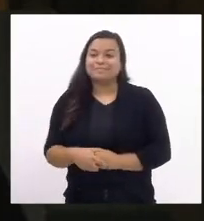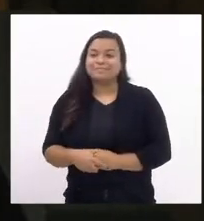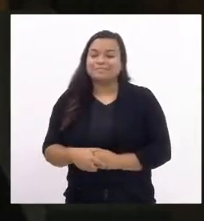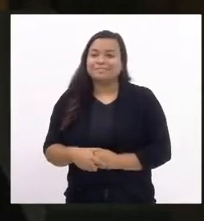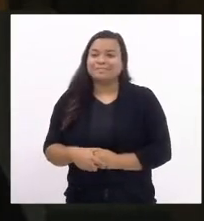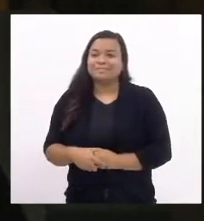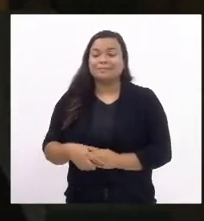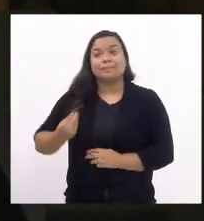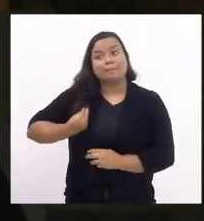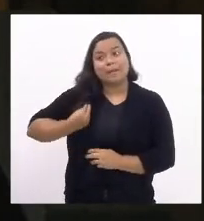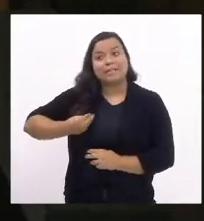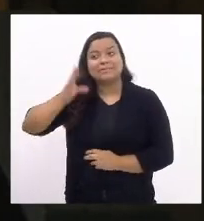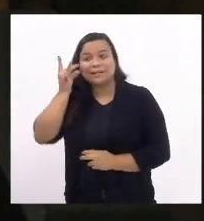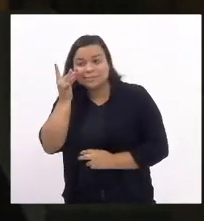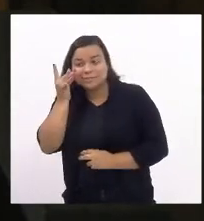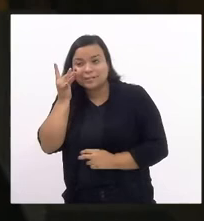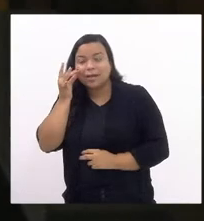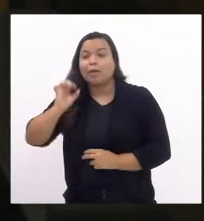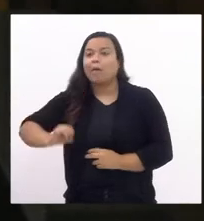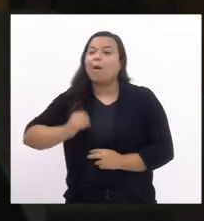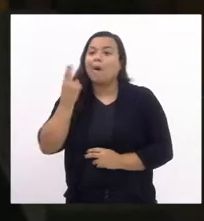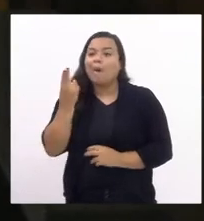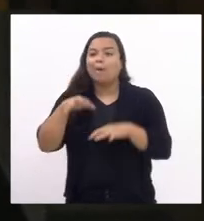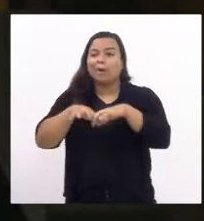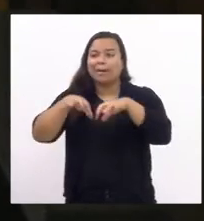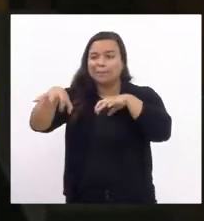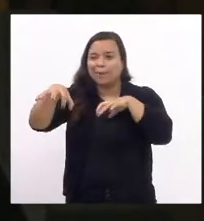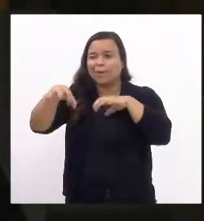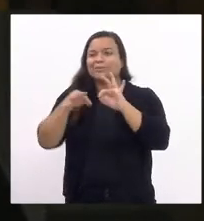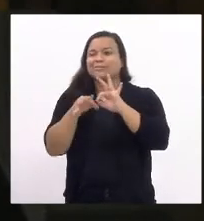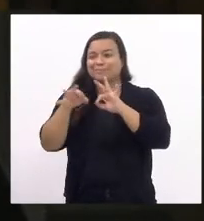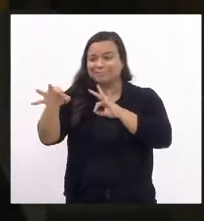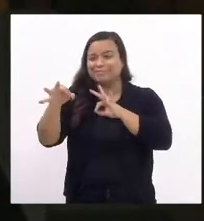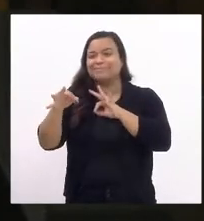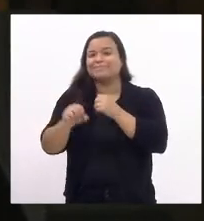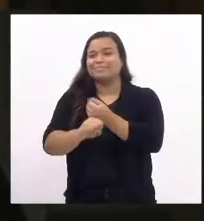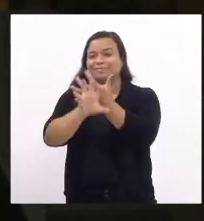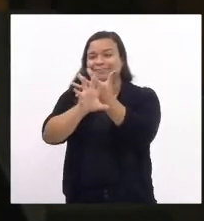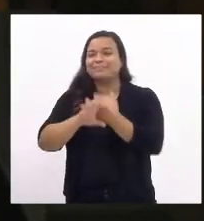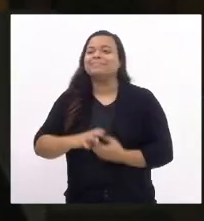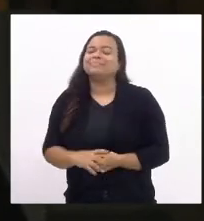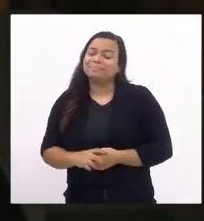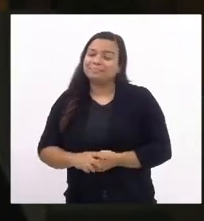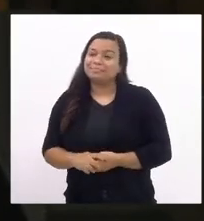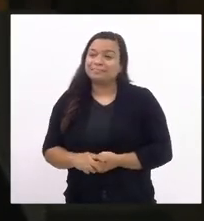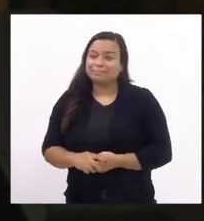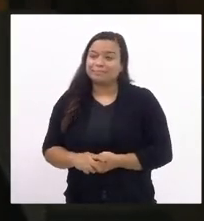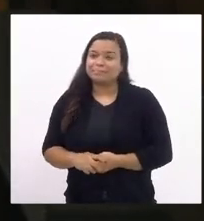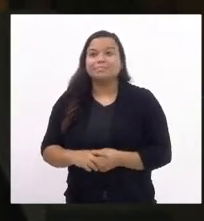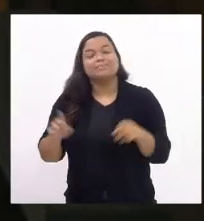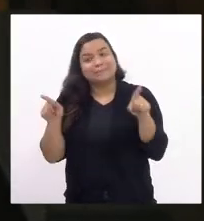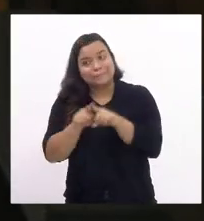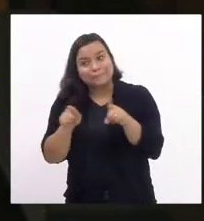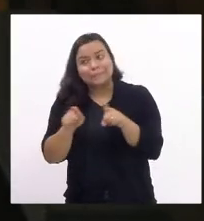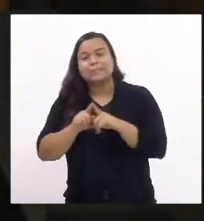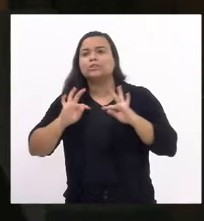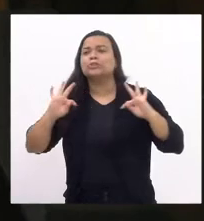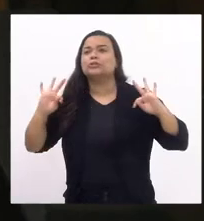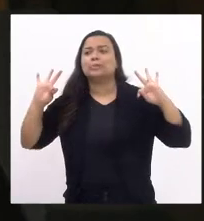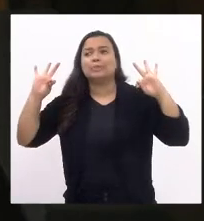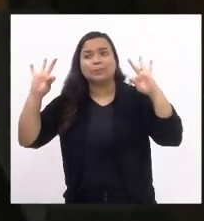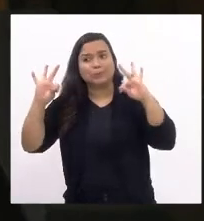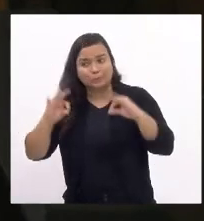forma presencial ou de forma remota, senhoras e